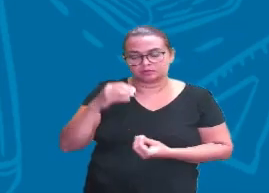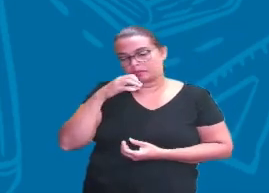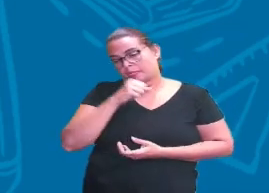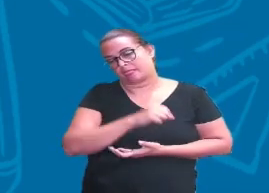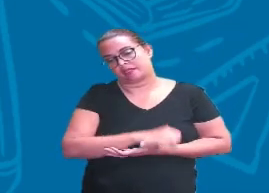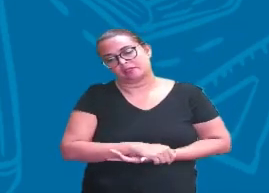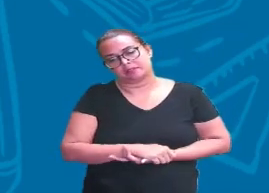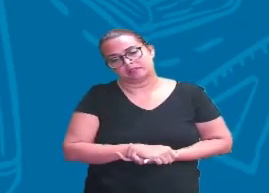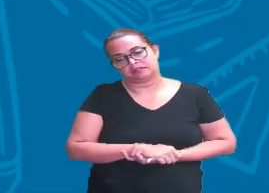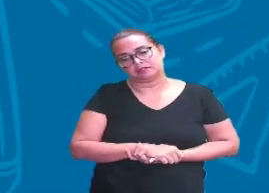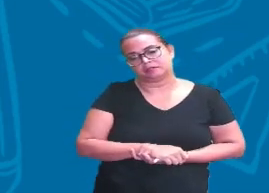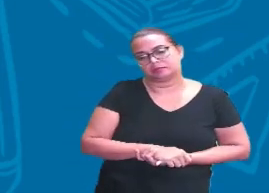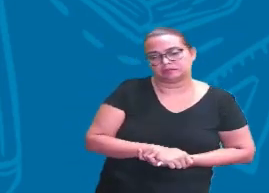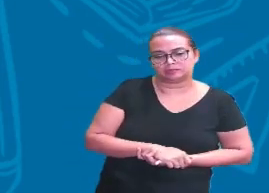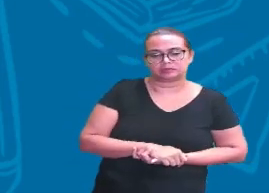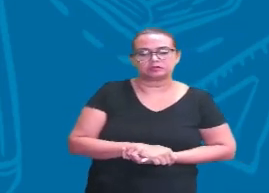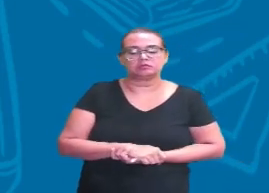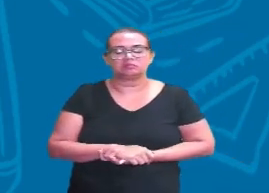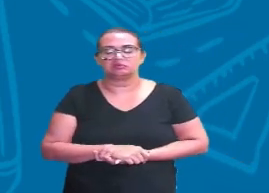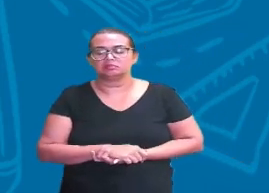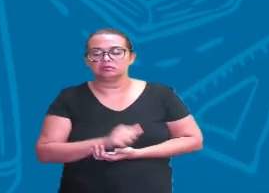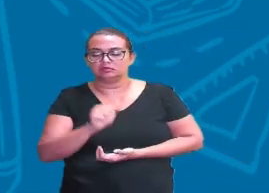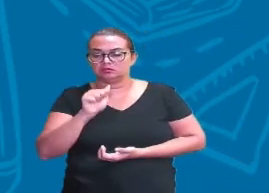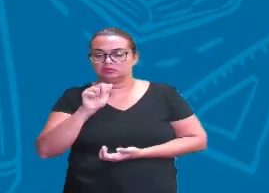exemplo, a resistência do ar.